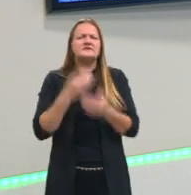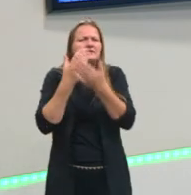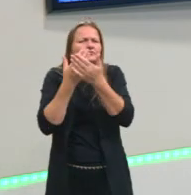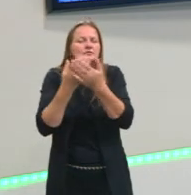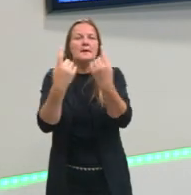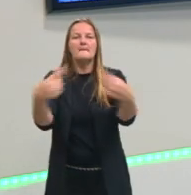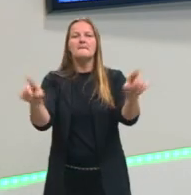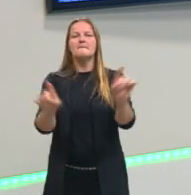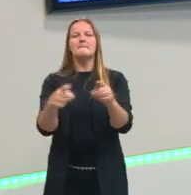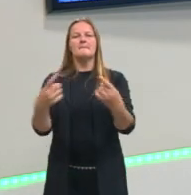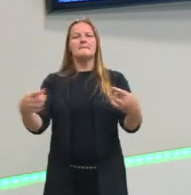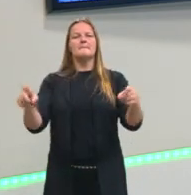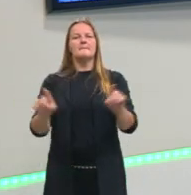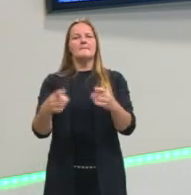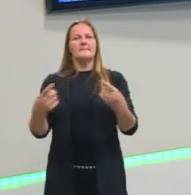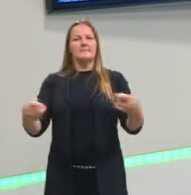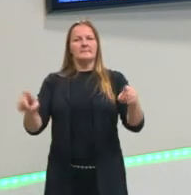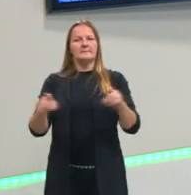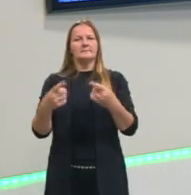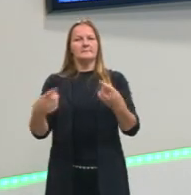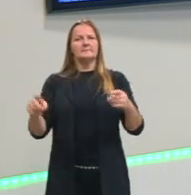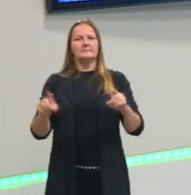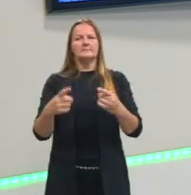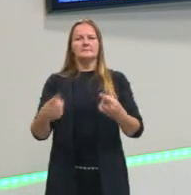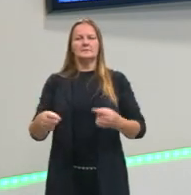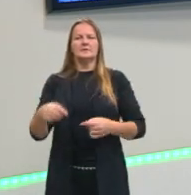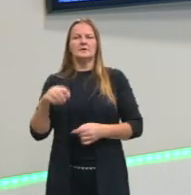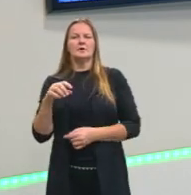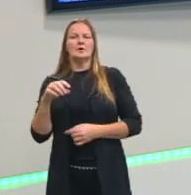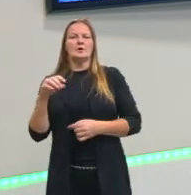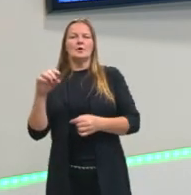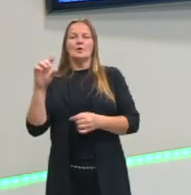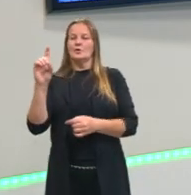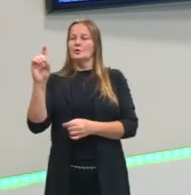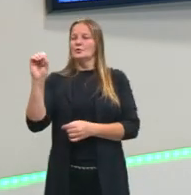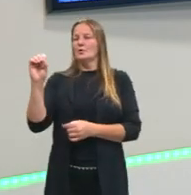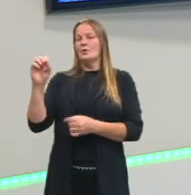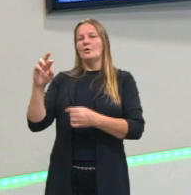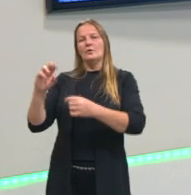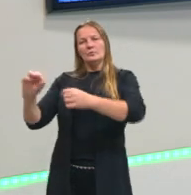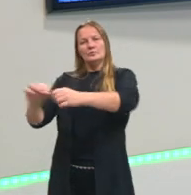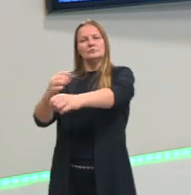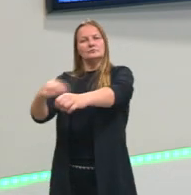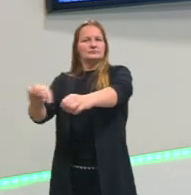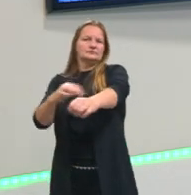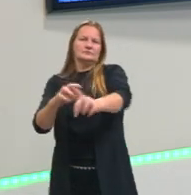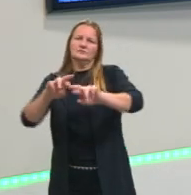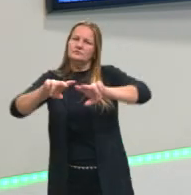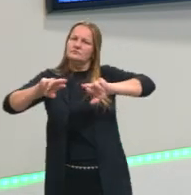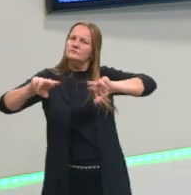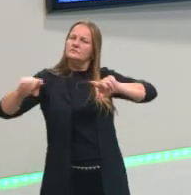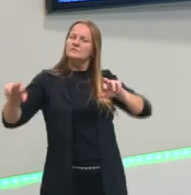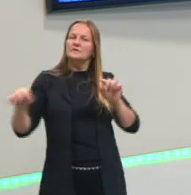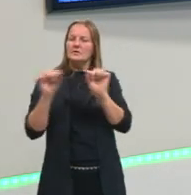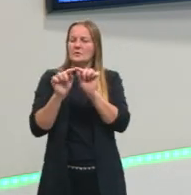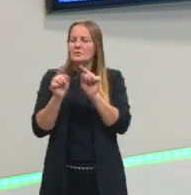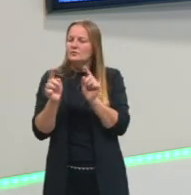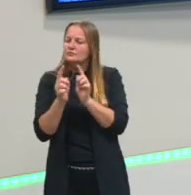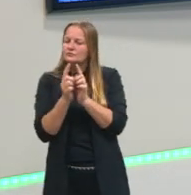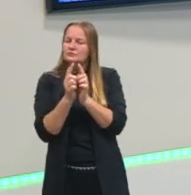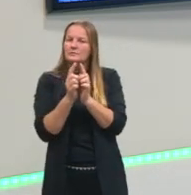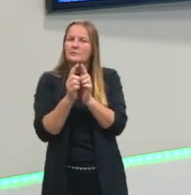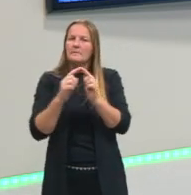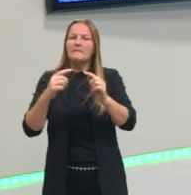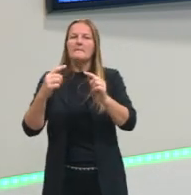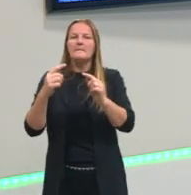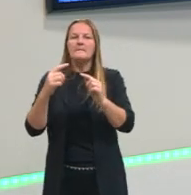música as notas musicais a escala e o dó ré mi fá sol lá sim a distância entre as notas é uma